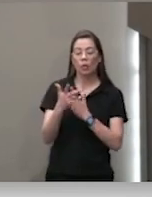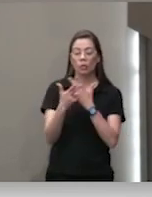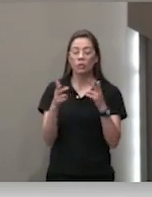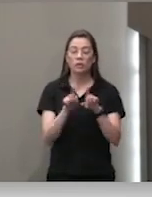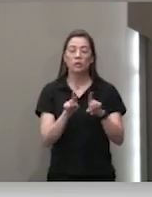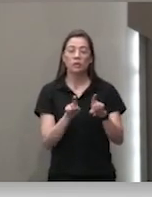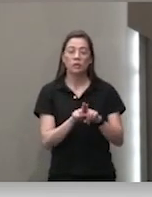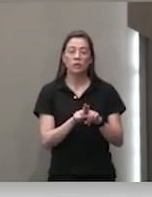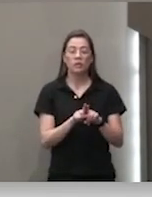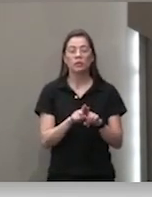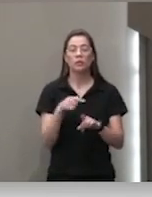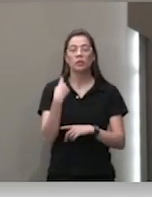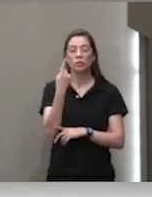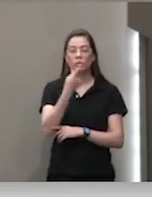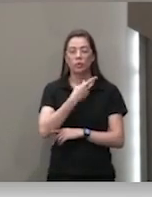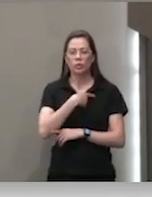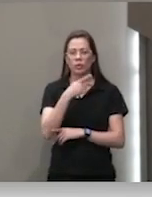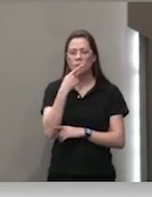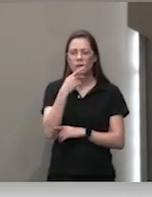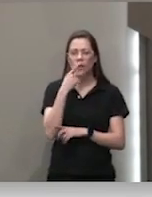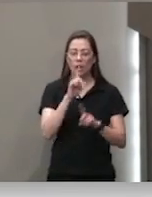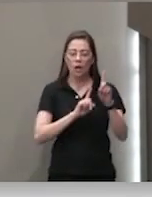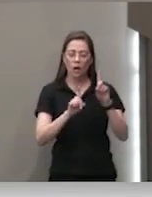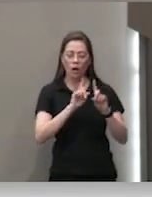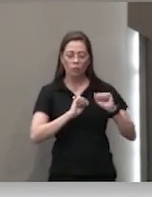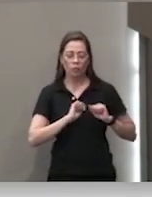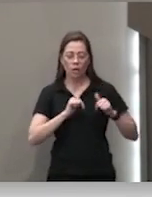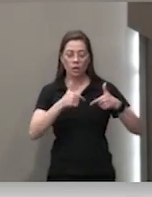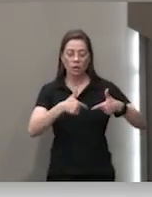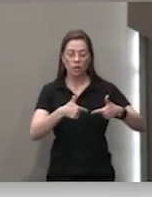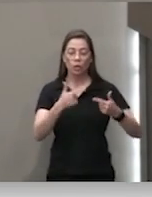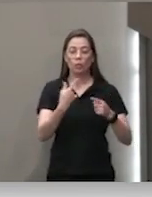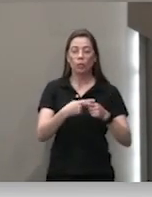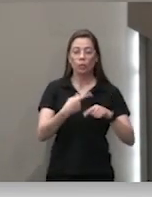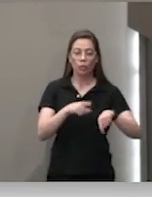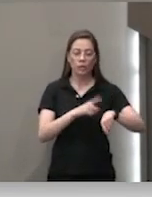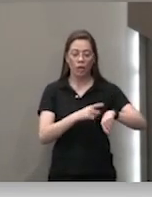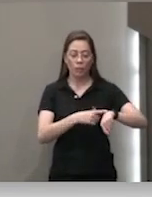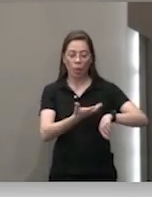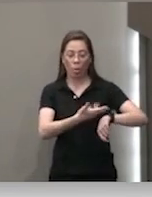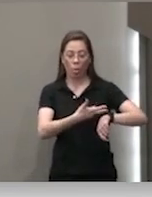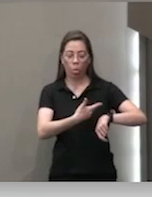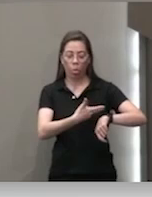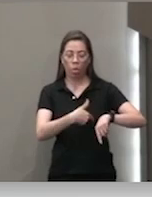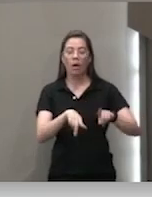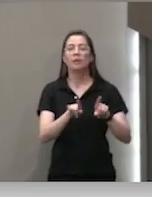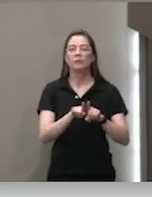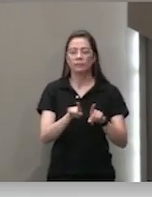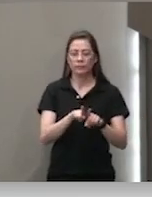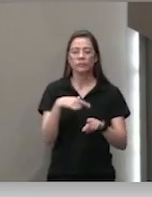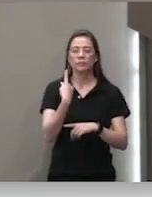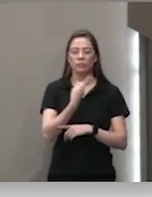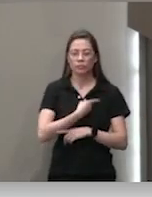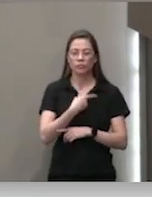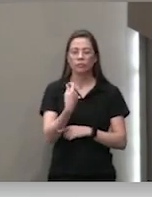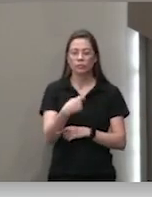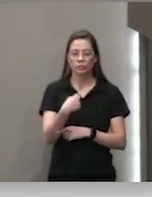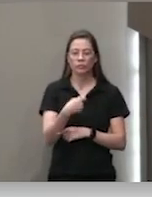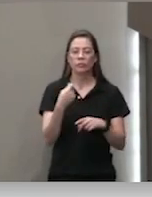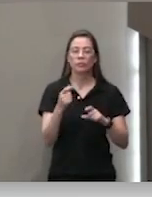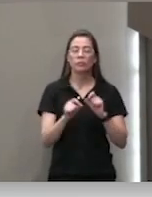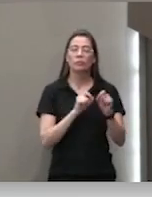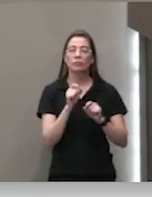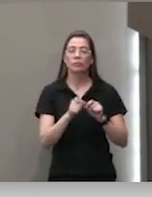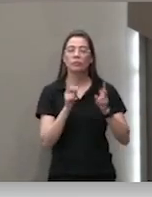gente vai destacar algumas das ações, porque o tempo passa também e a gente tem que dar seguimento